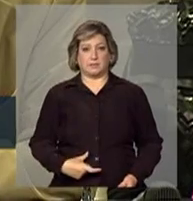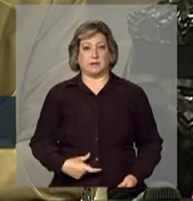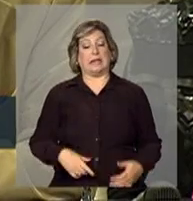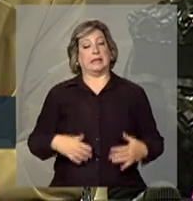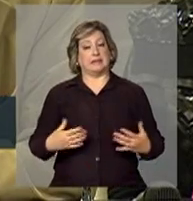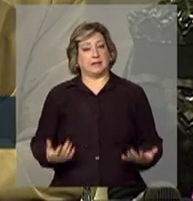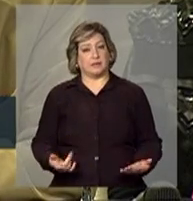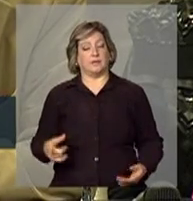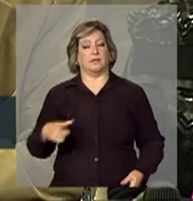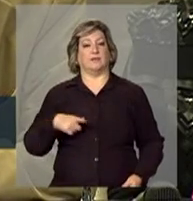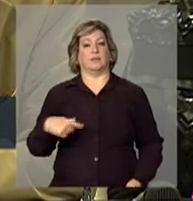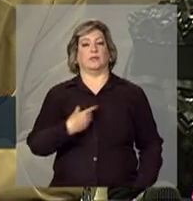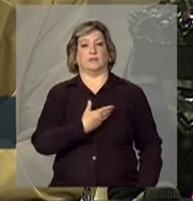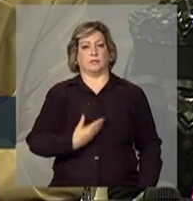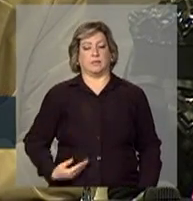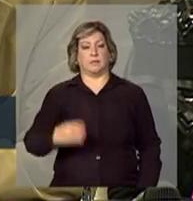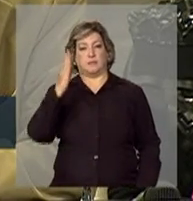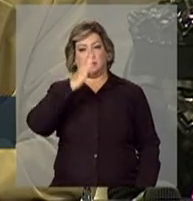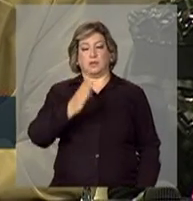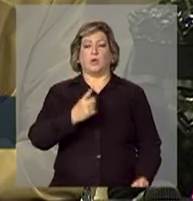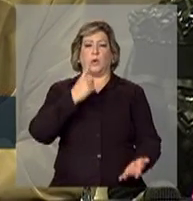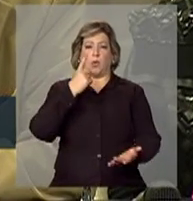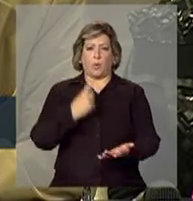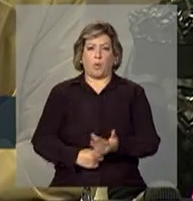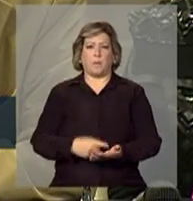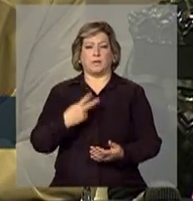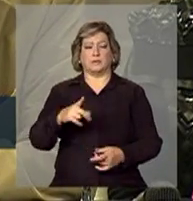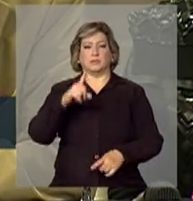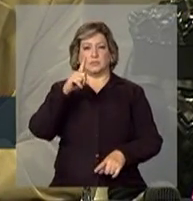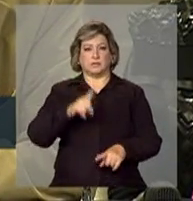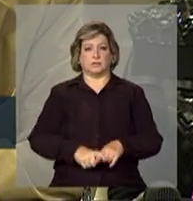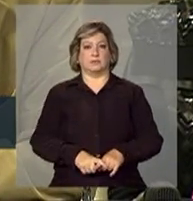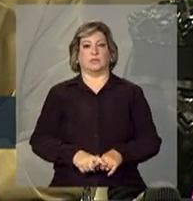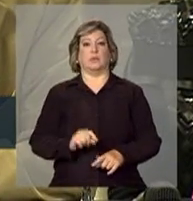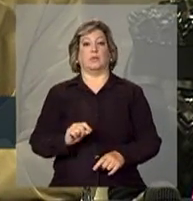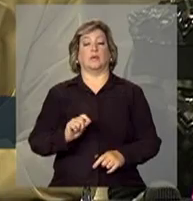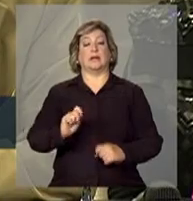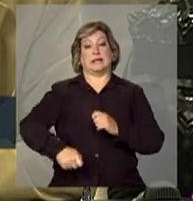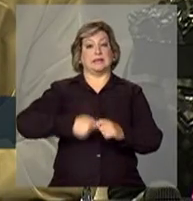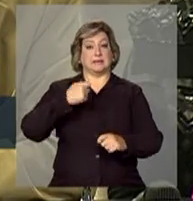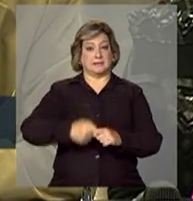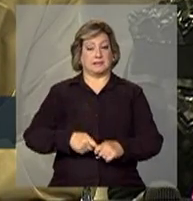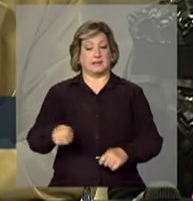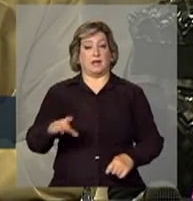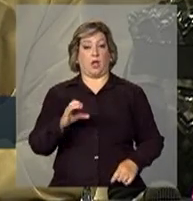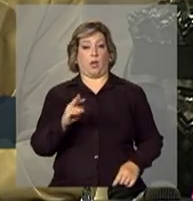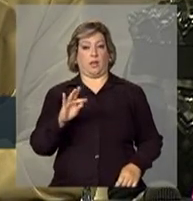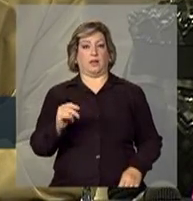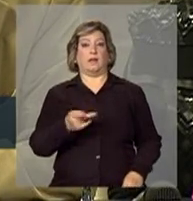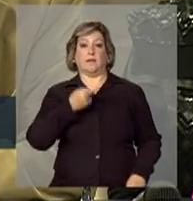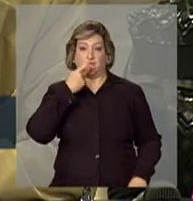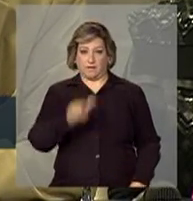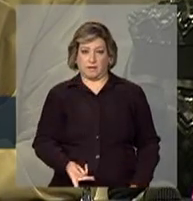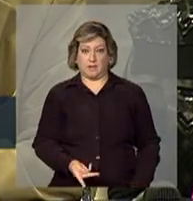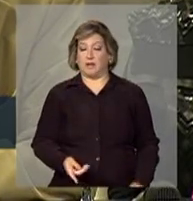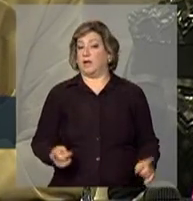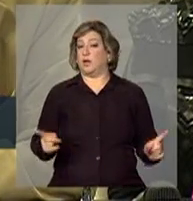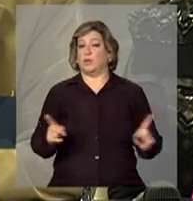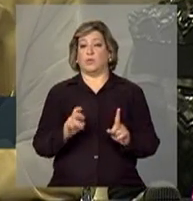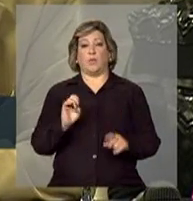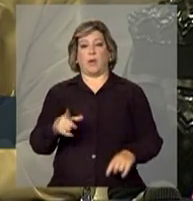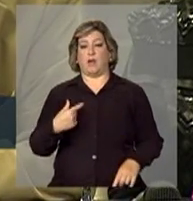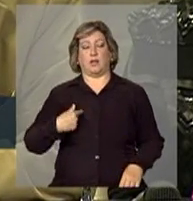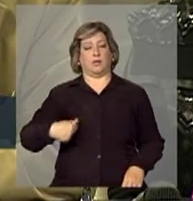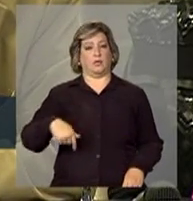que o Estado brasileiro cumpra, na sua integralidade, as sentenças que a Corte profere. Não somos nós que vamos dizer ao